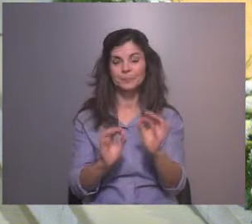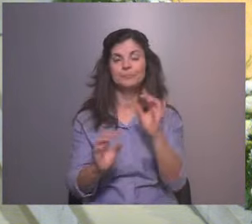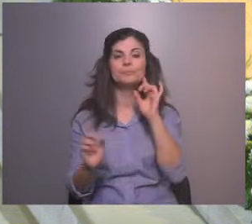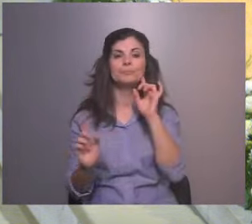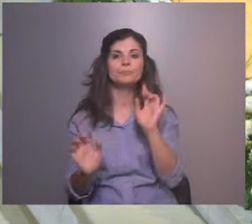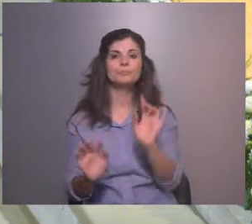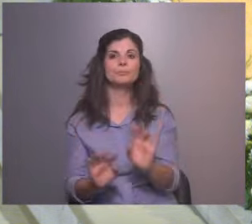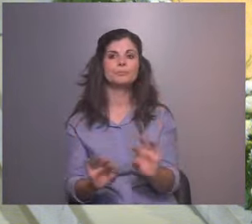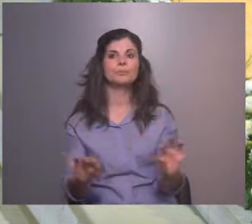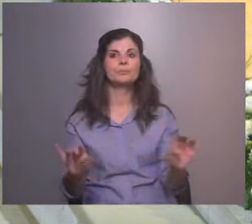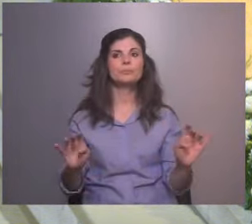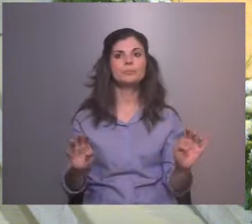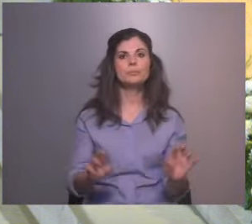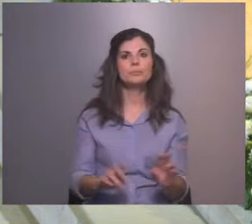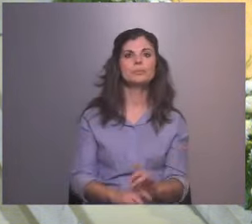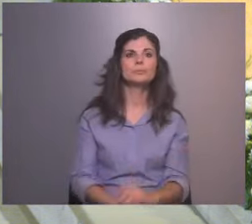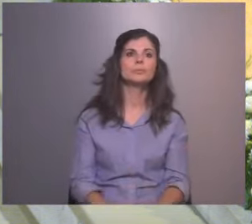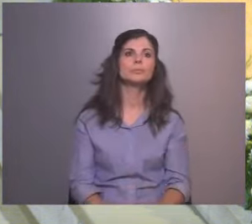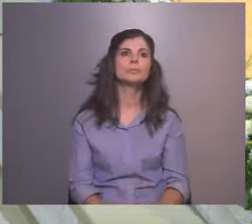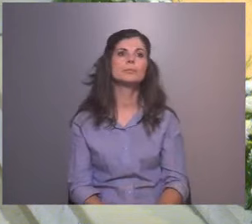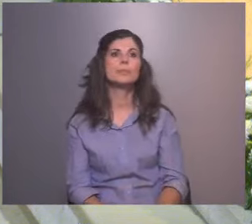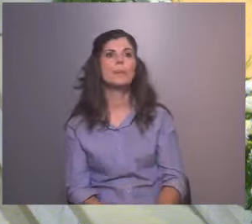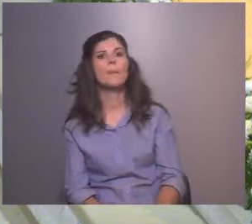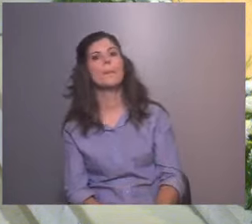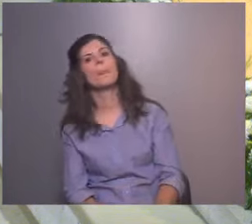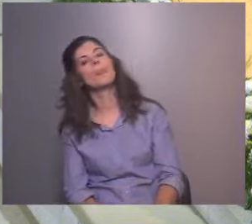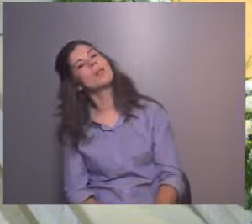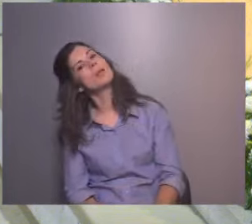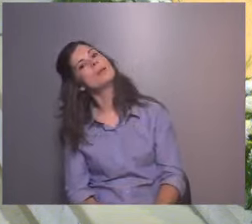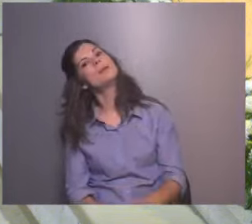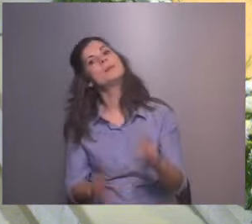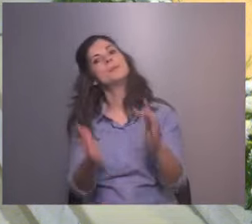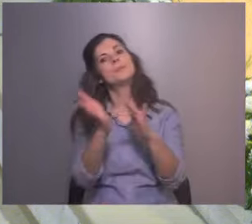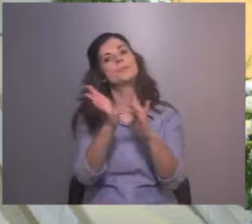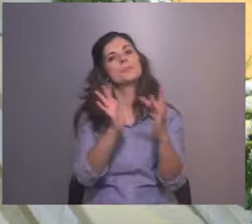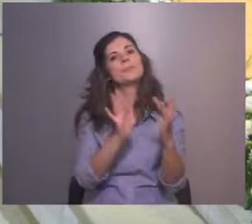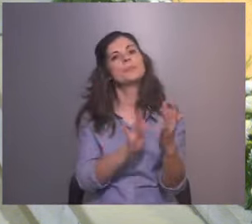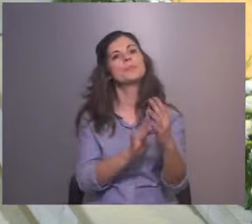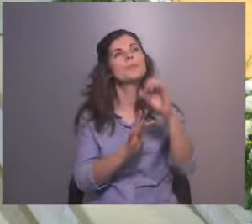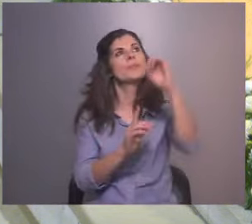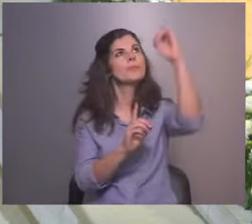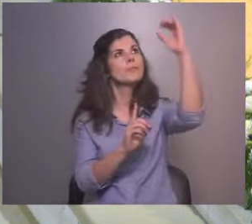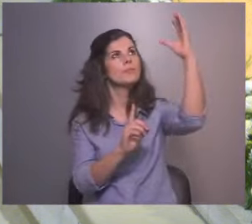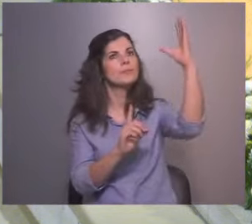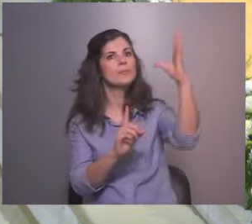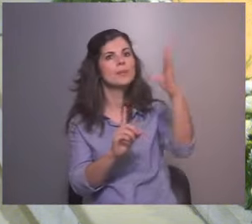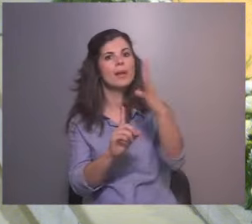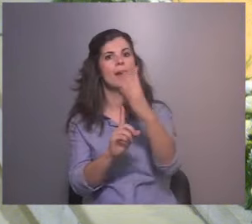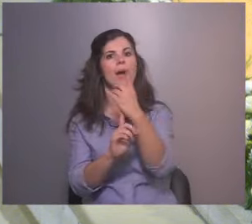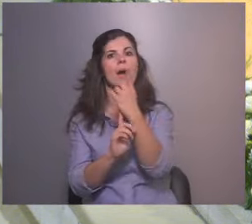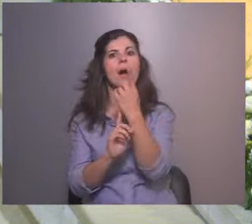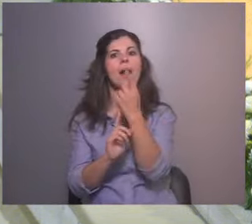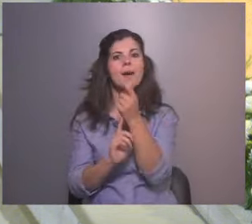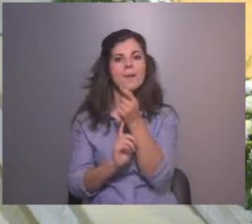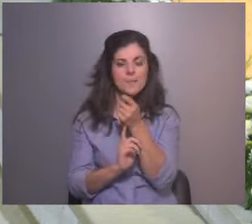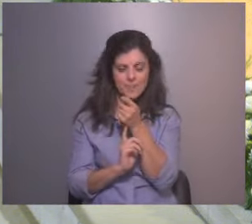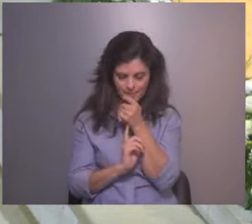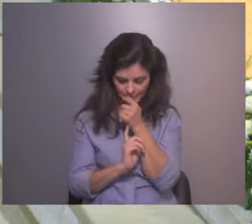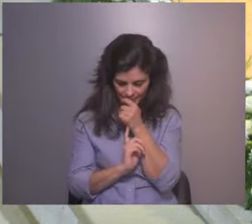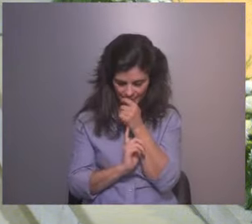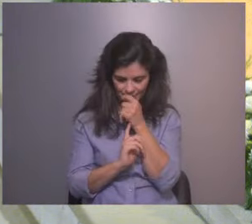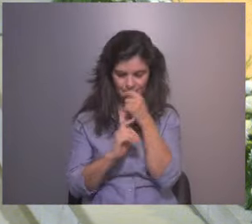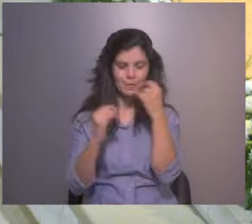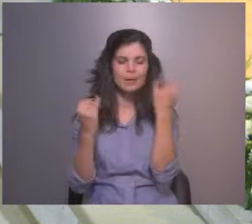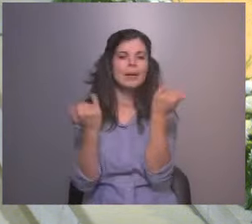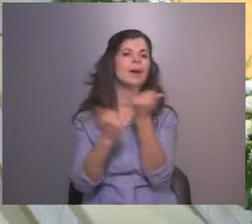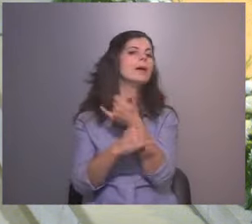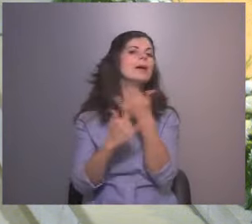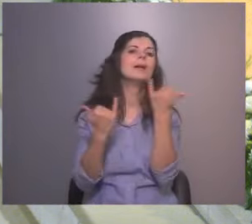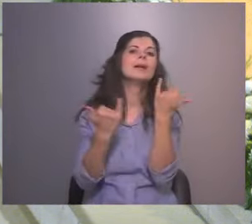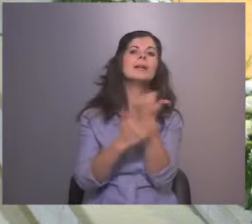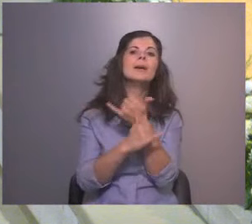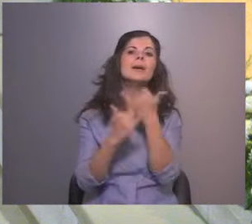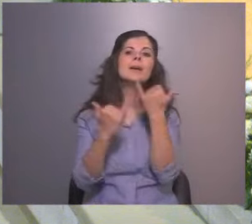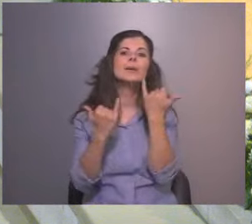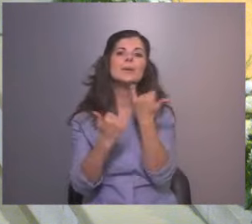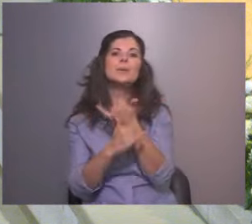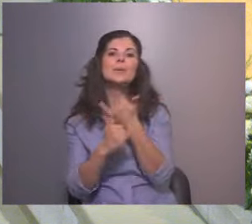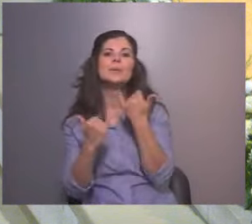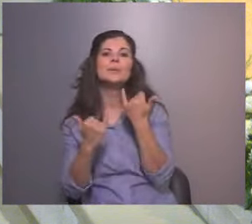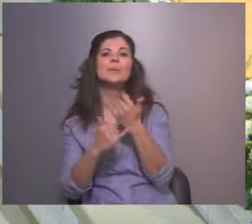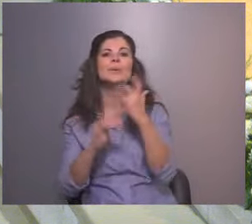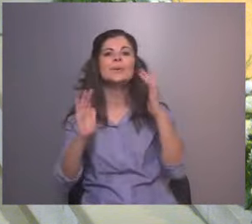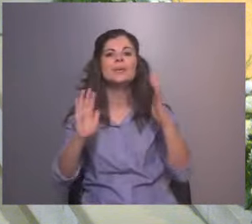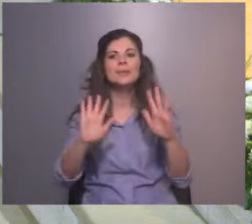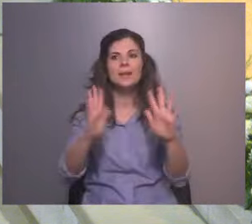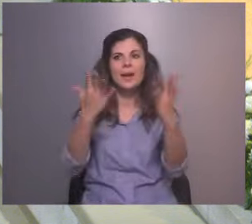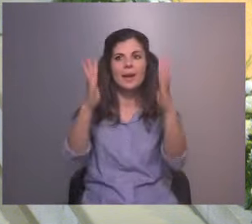alguns instantes, aclamaremos Cristo como luz do mundo. Diremos todos, Lumen